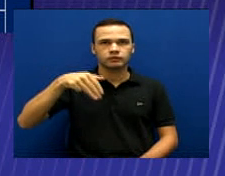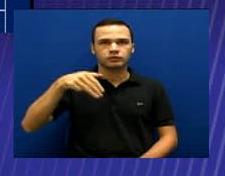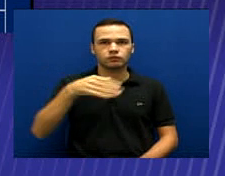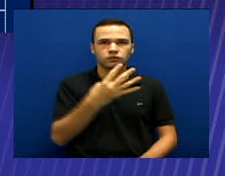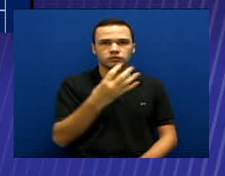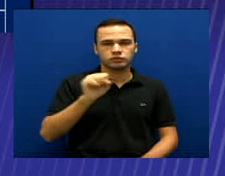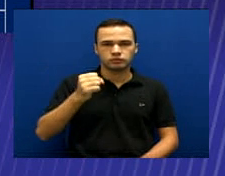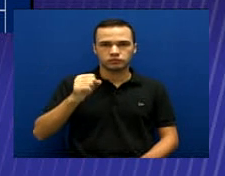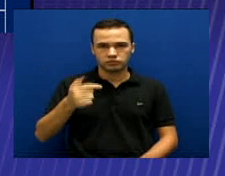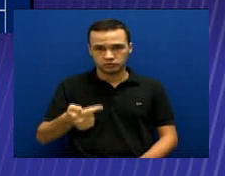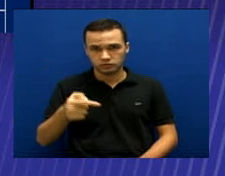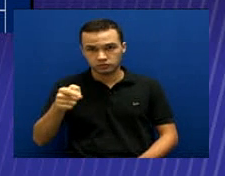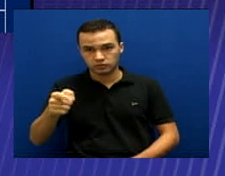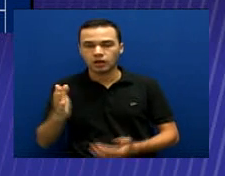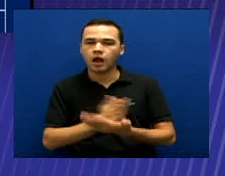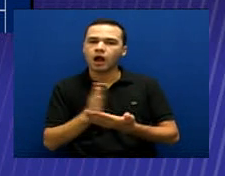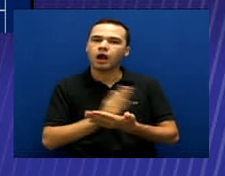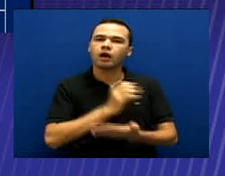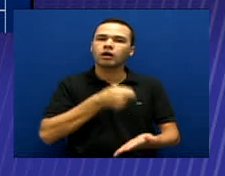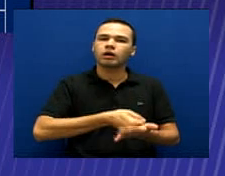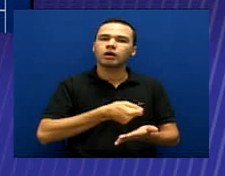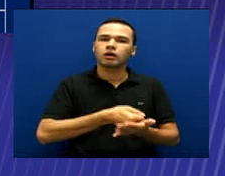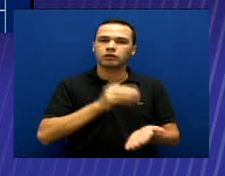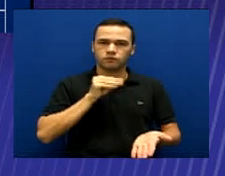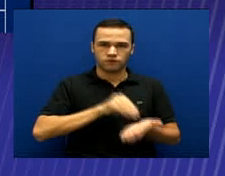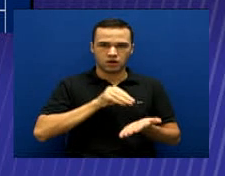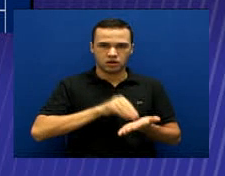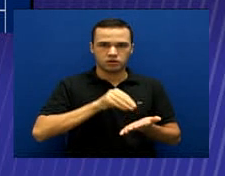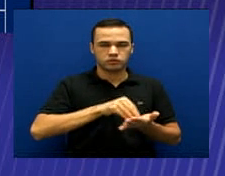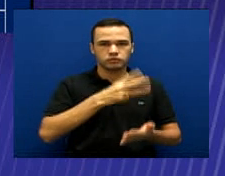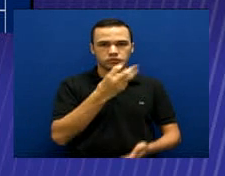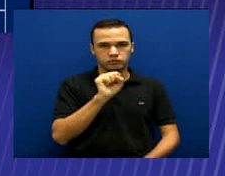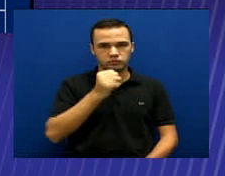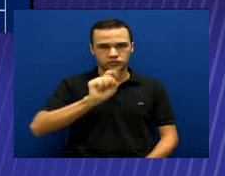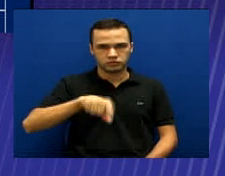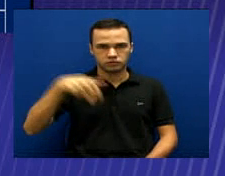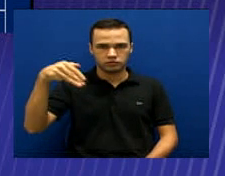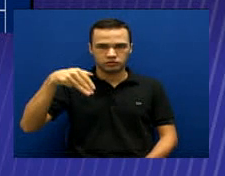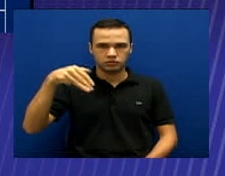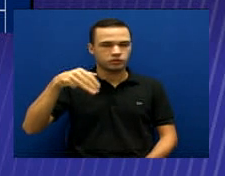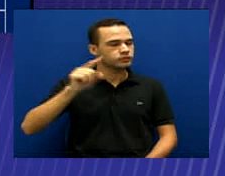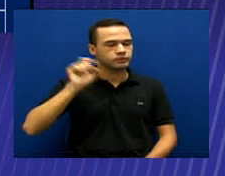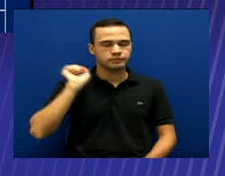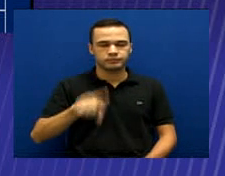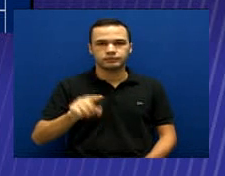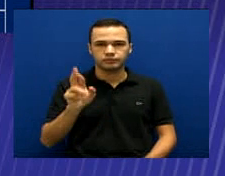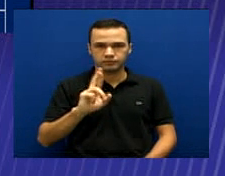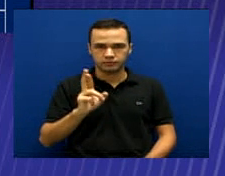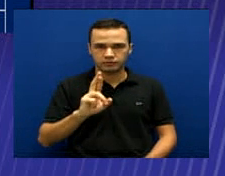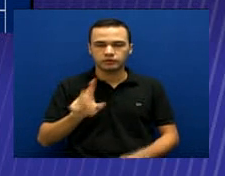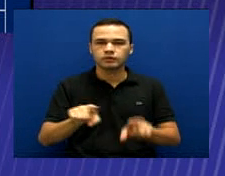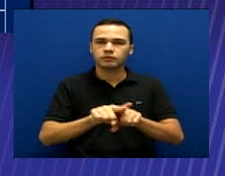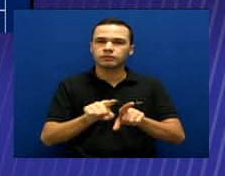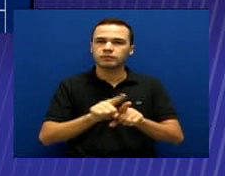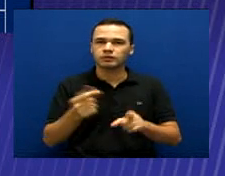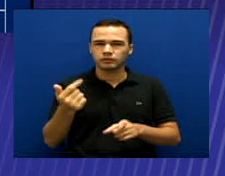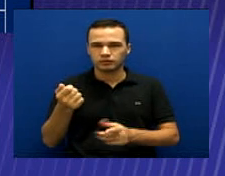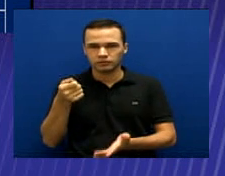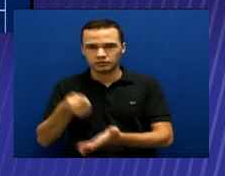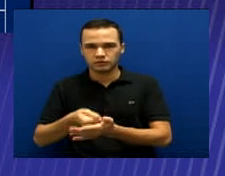sete mil inscritos em restos a pagar 38 mil despesas primárias a ordem de